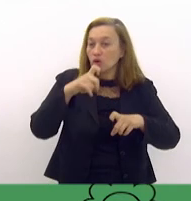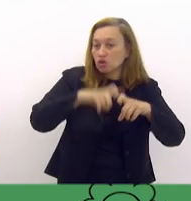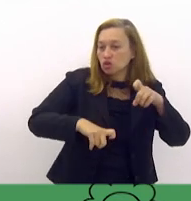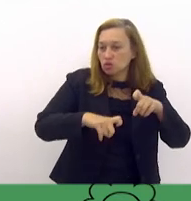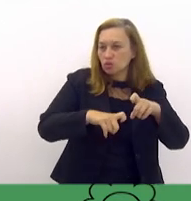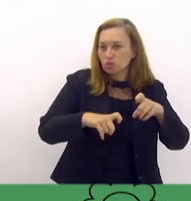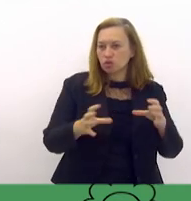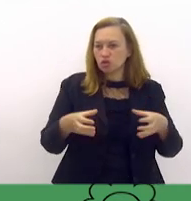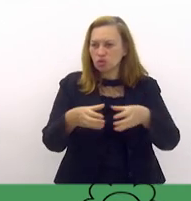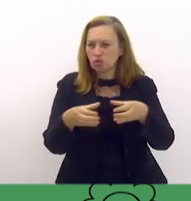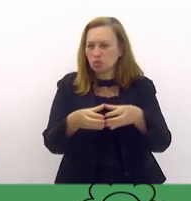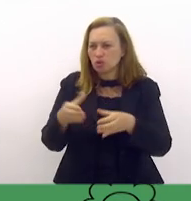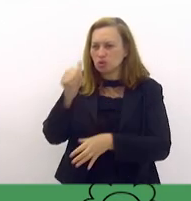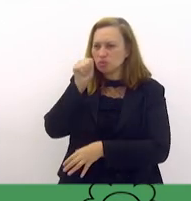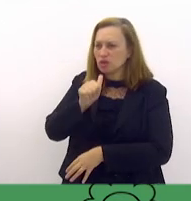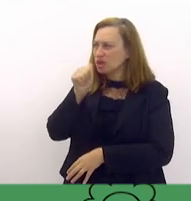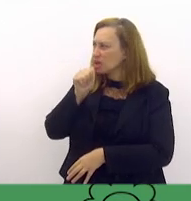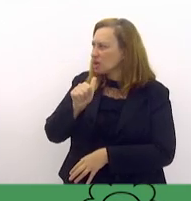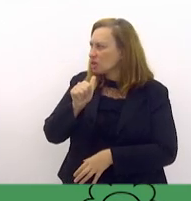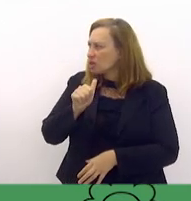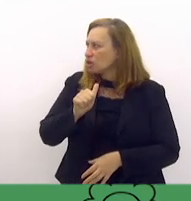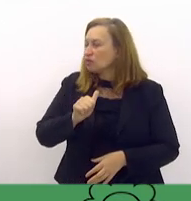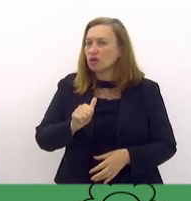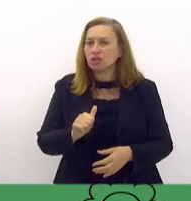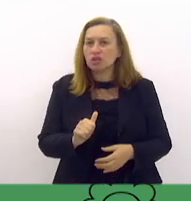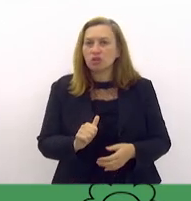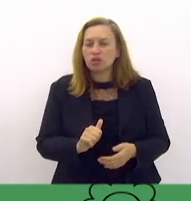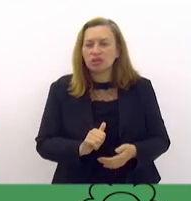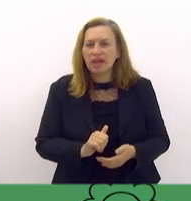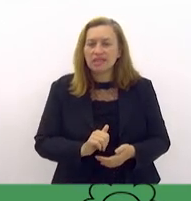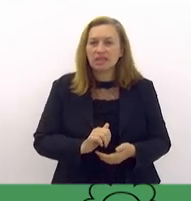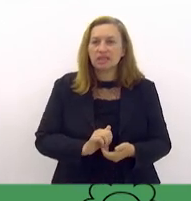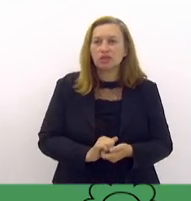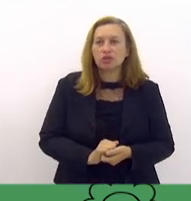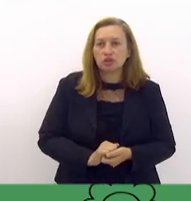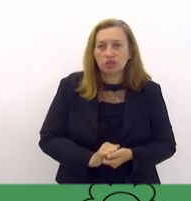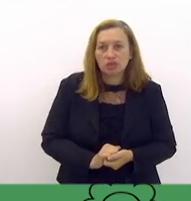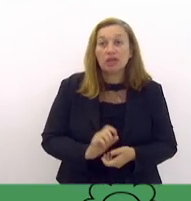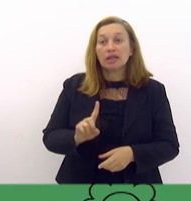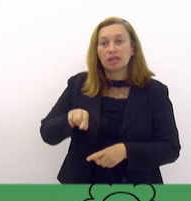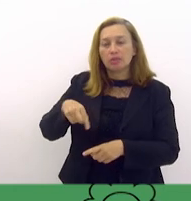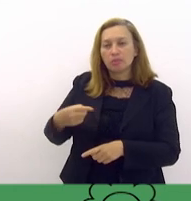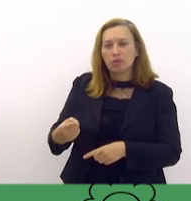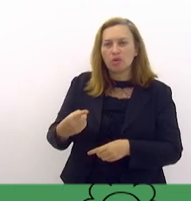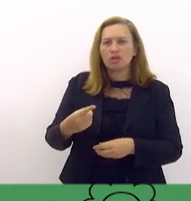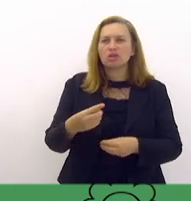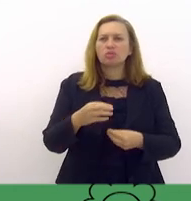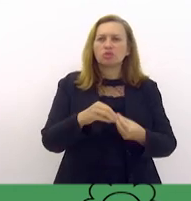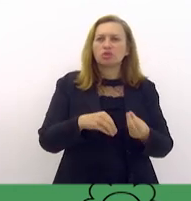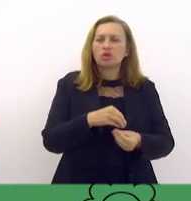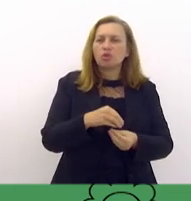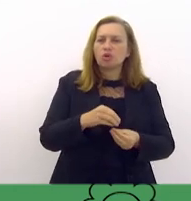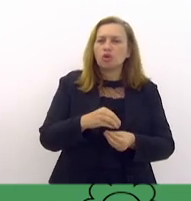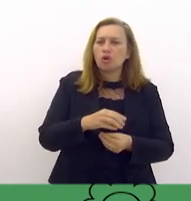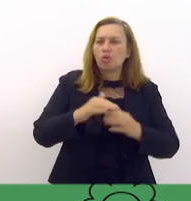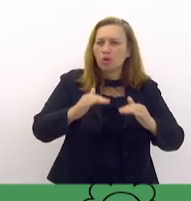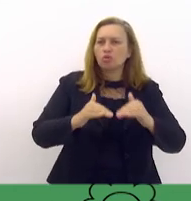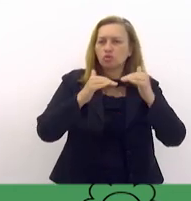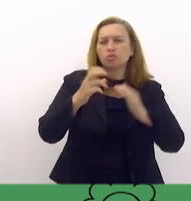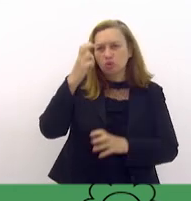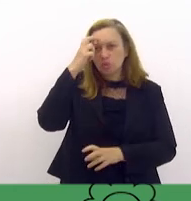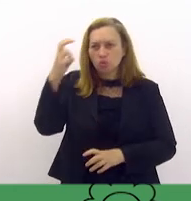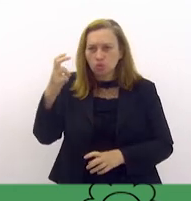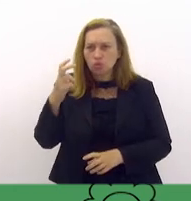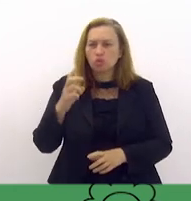de mulheres que são feministas, e então envolve aí uma subcultura, e eu vou falar